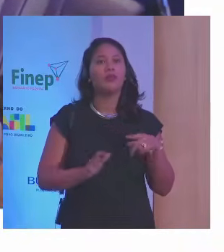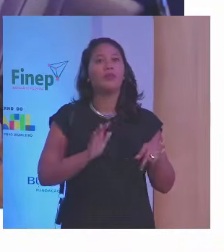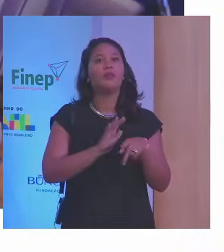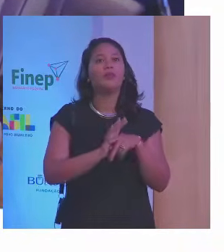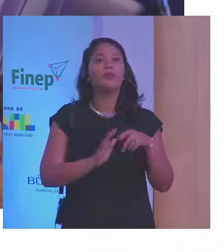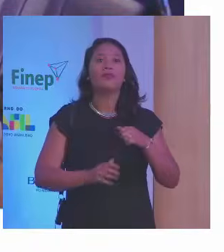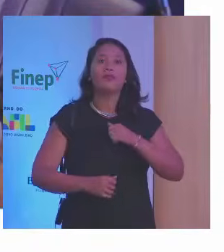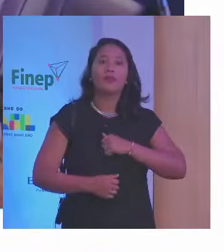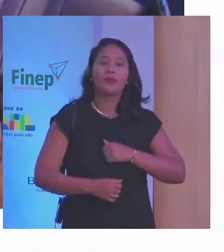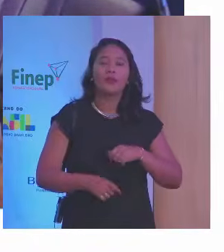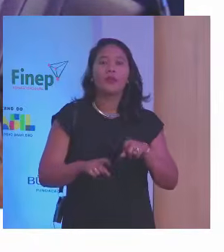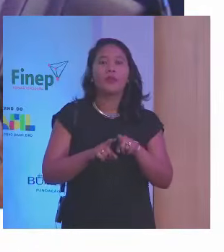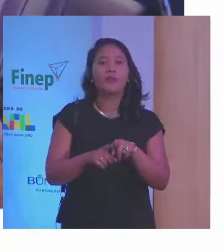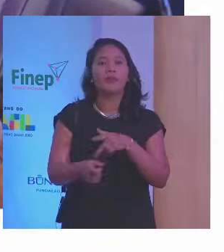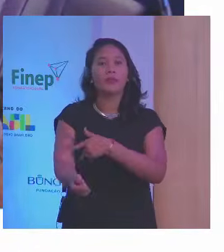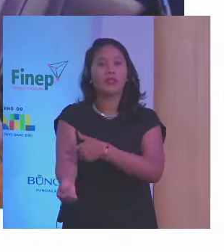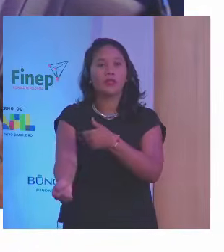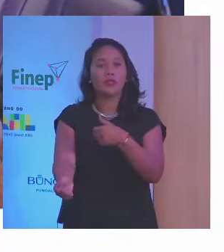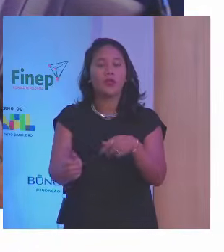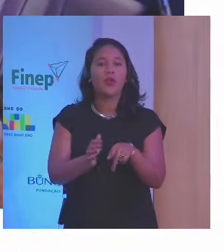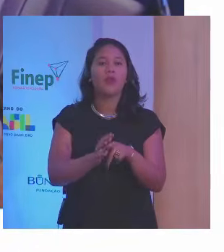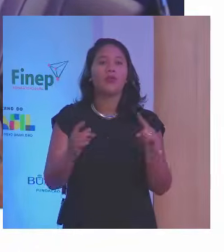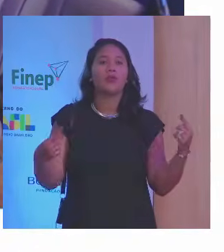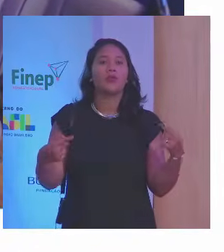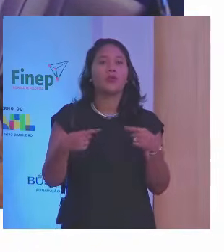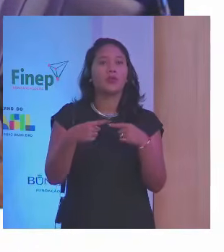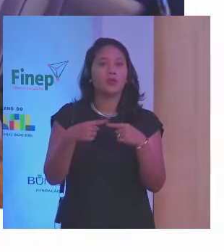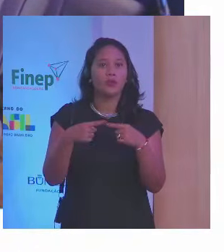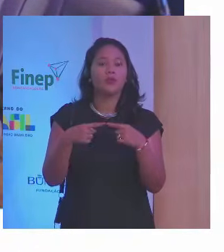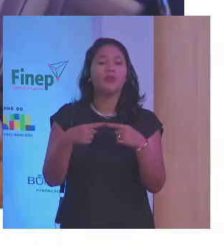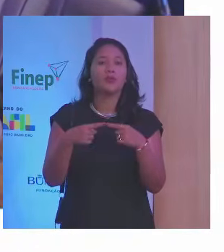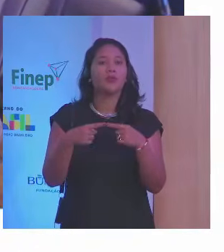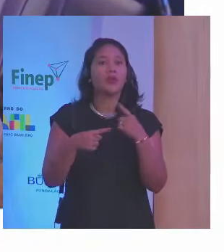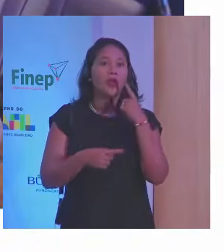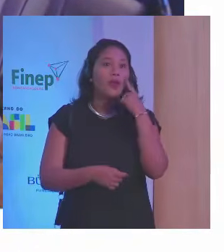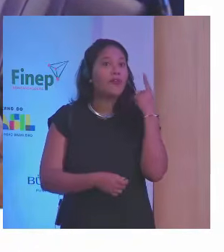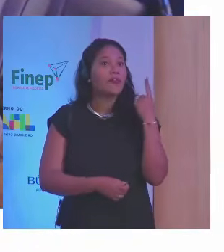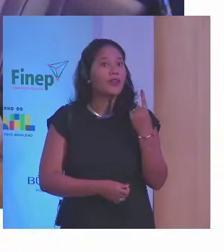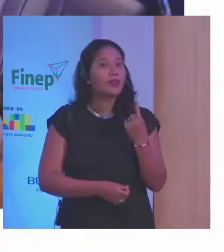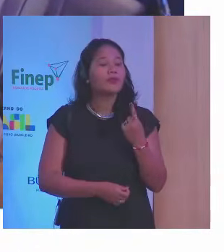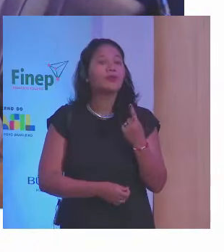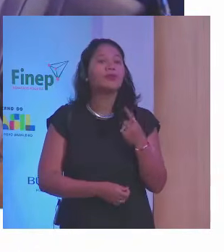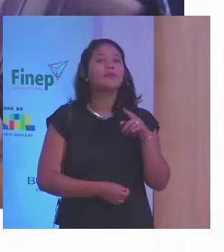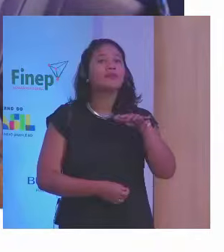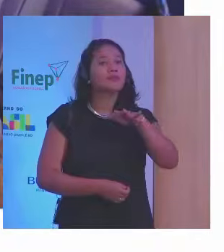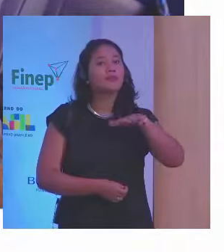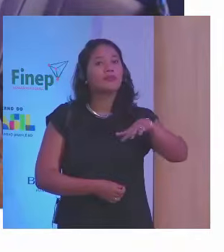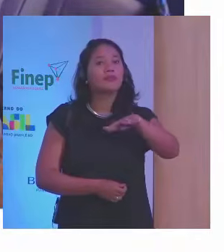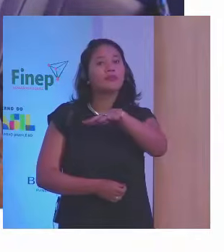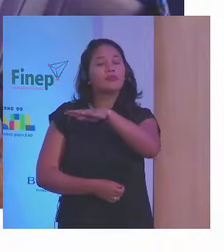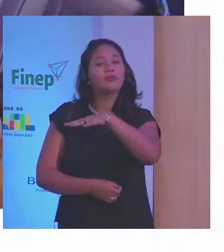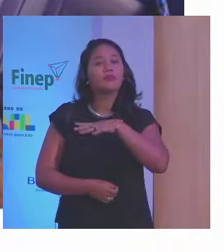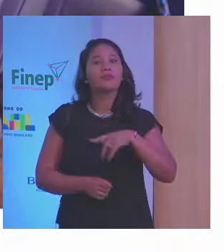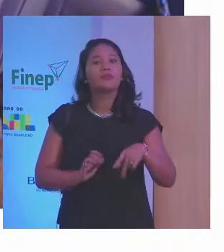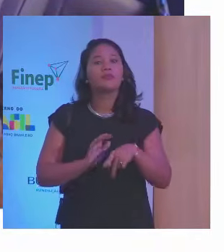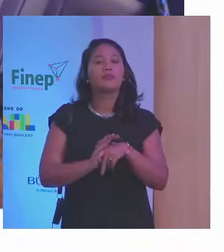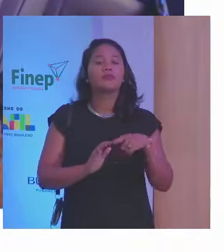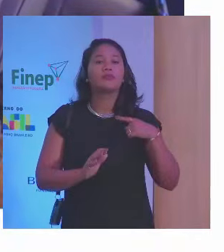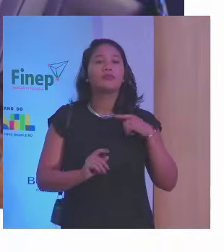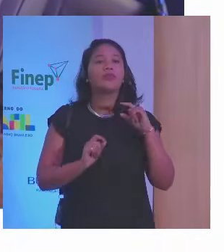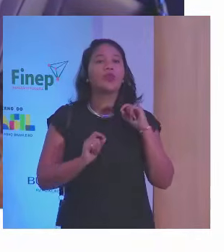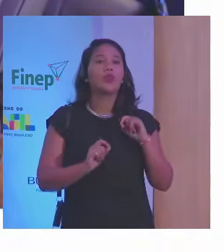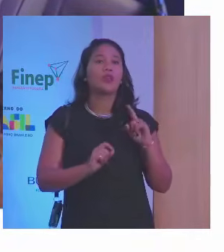das casas que eu fui. Aí eu fiz o cruzamento. Aí vi que as zonas que têm menos coleta